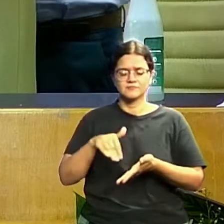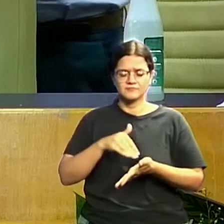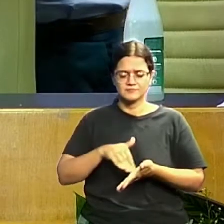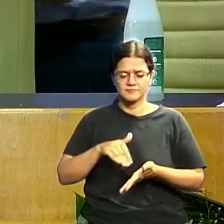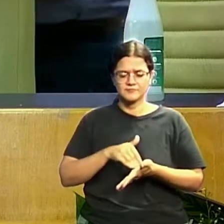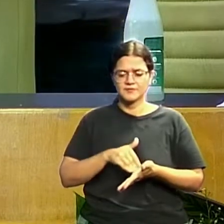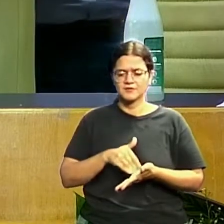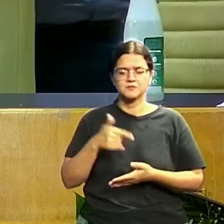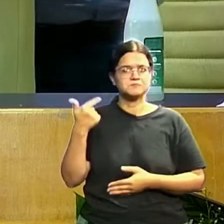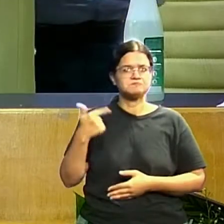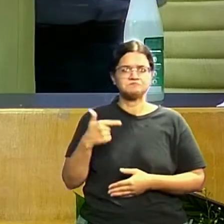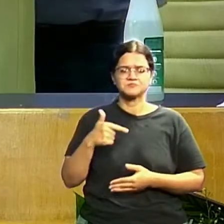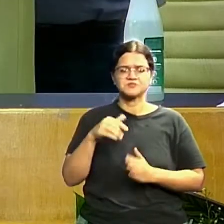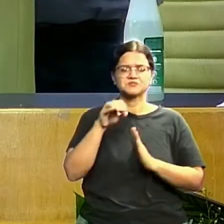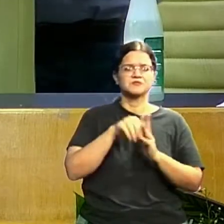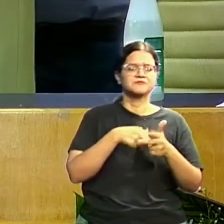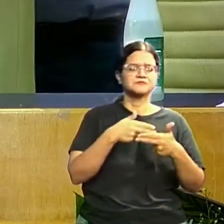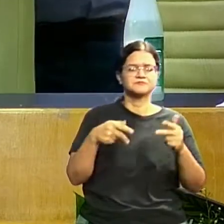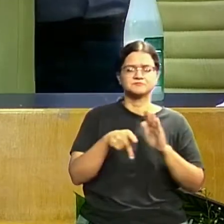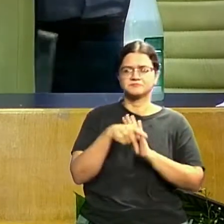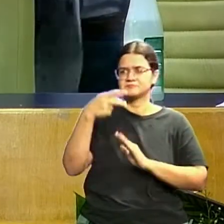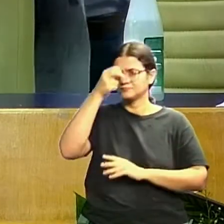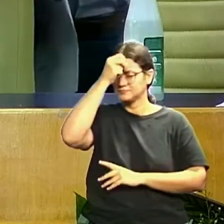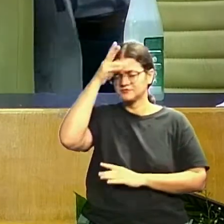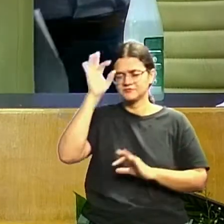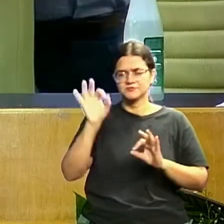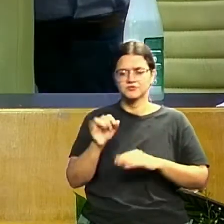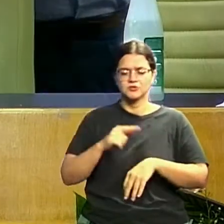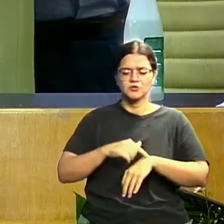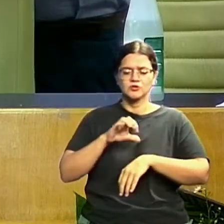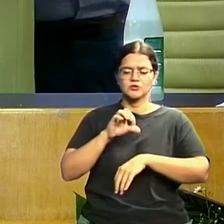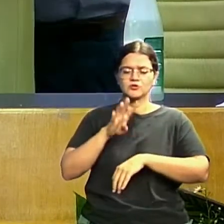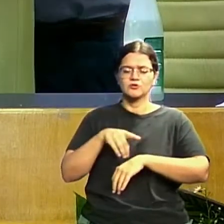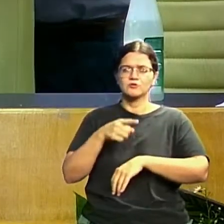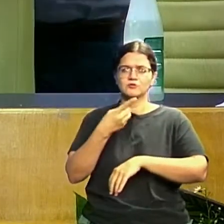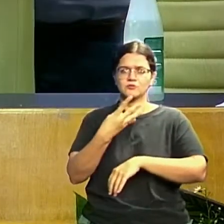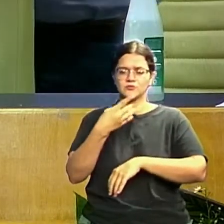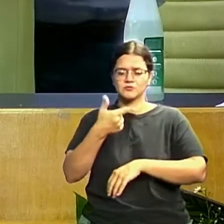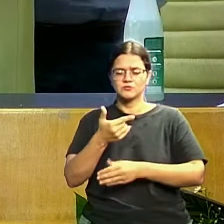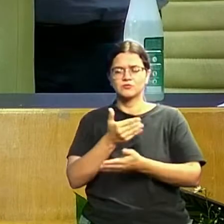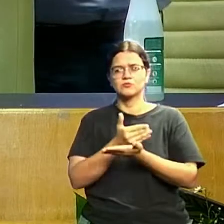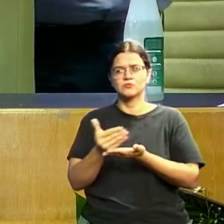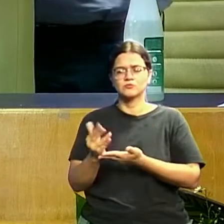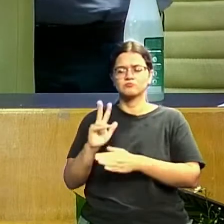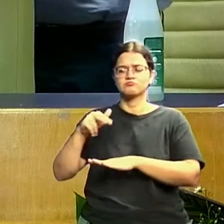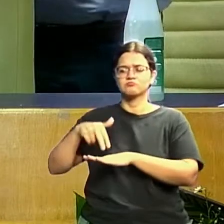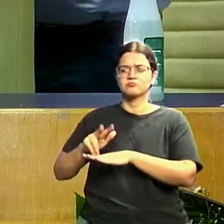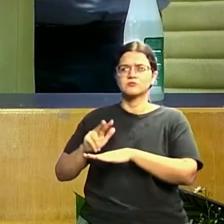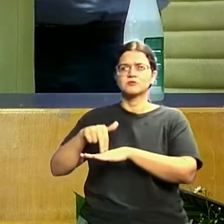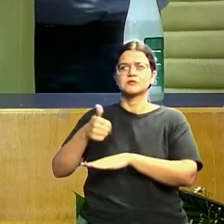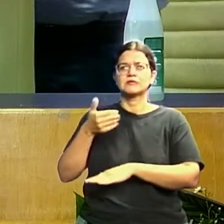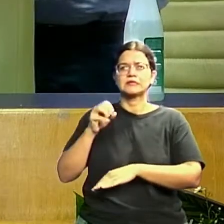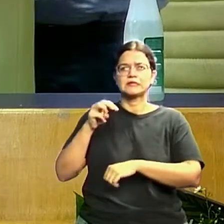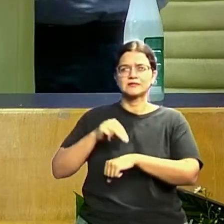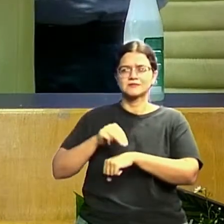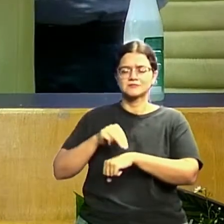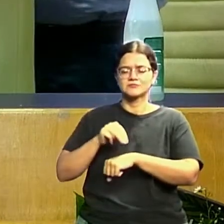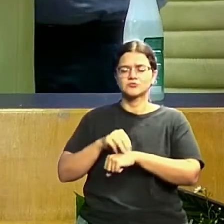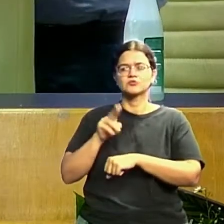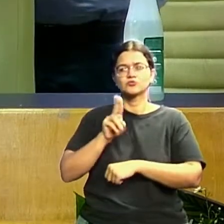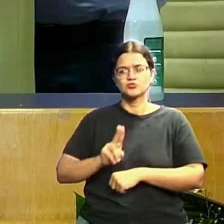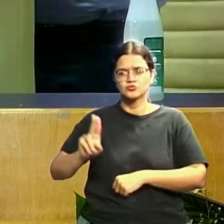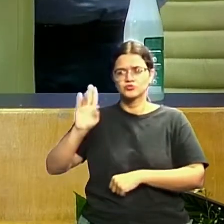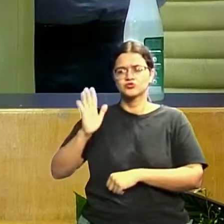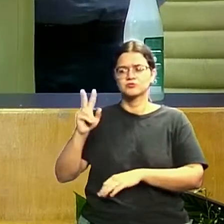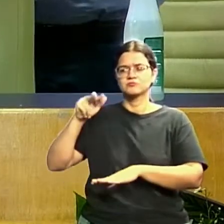exercício. Não houve expediente. Às 9 horas e 42 minutos, o senhor presidente passou o pequeno expediente, utilizaram a tribuna